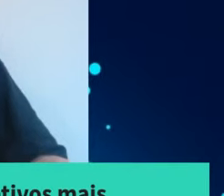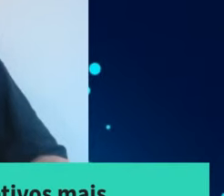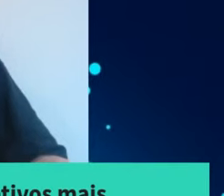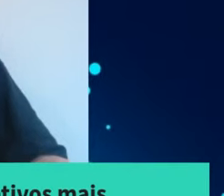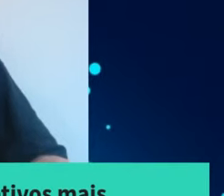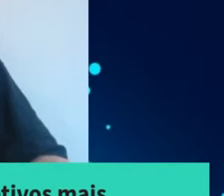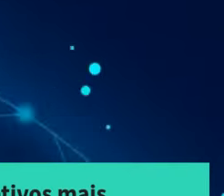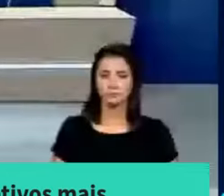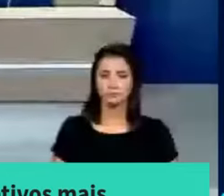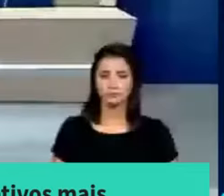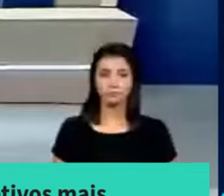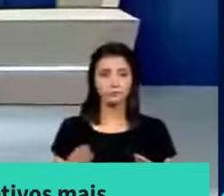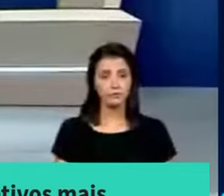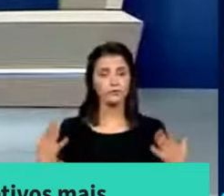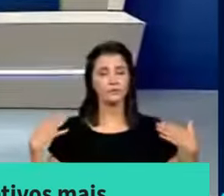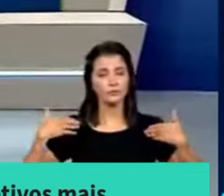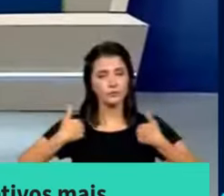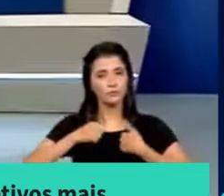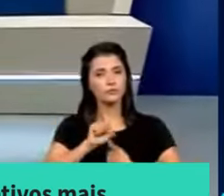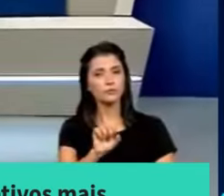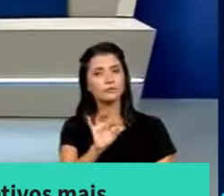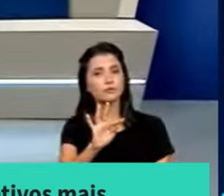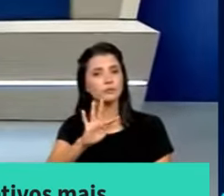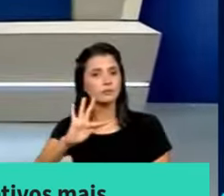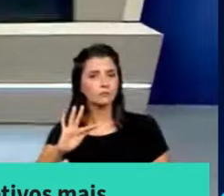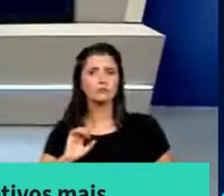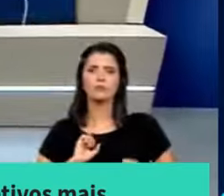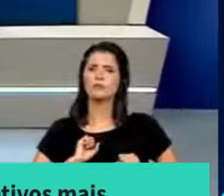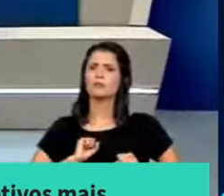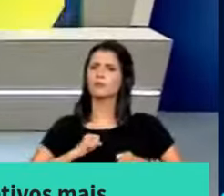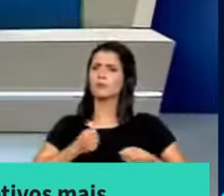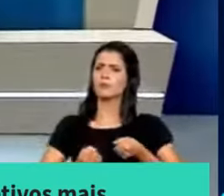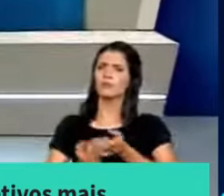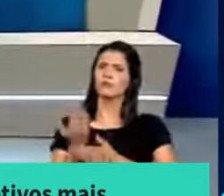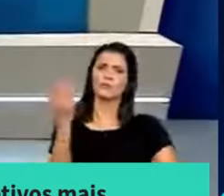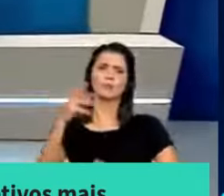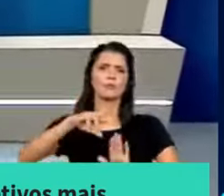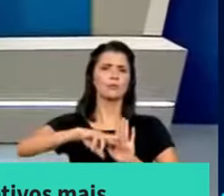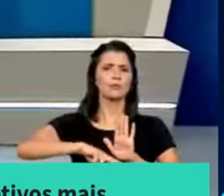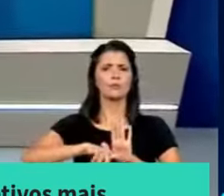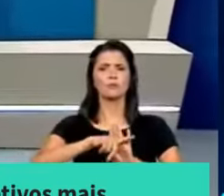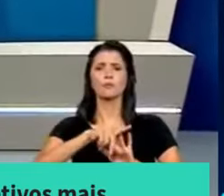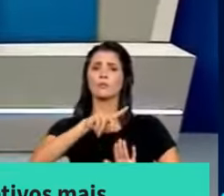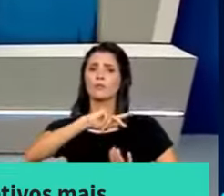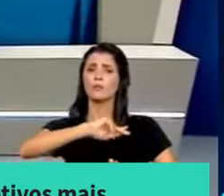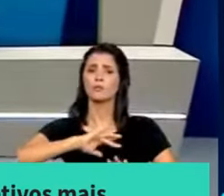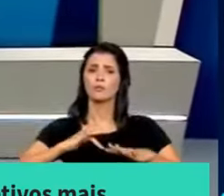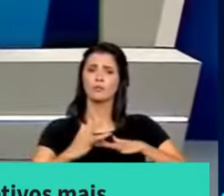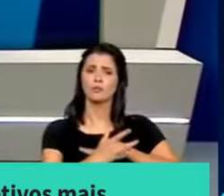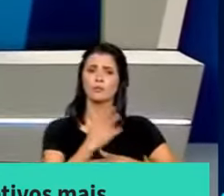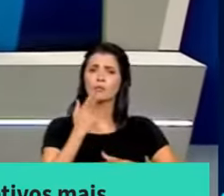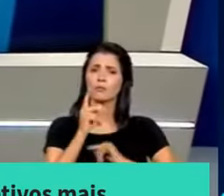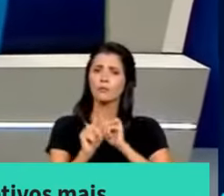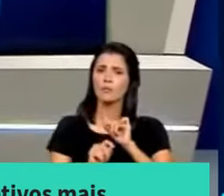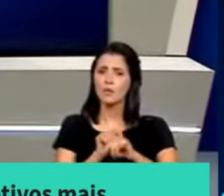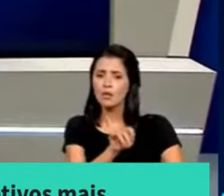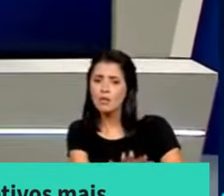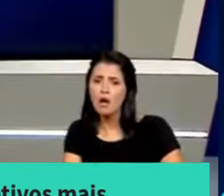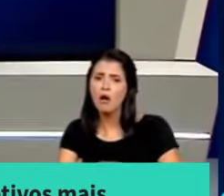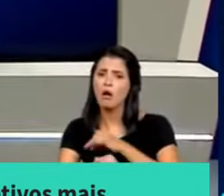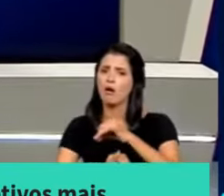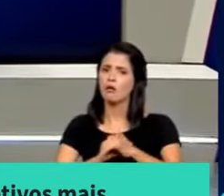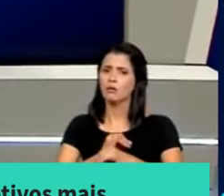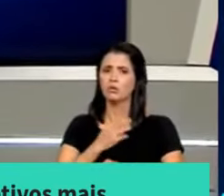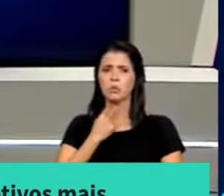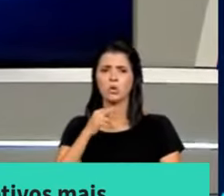Moraes nela. Vamos lá. O Supremo Tribunal Federal defenderam a regulamentação das redes sociais e reforçaram que o ambiente virtual não